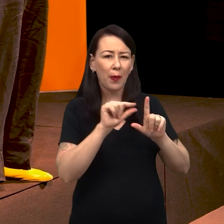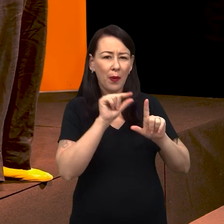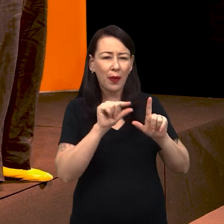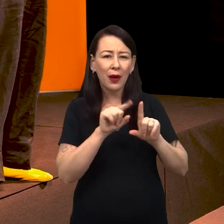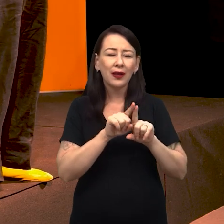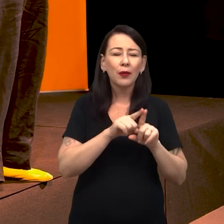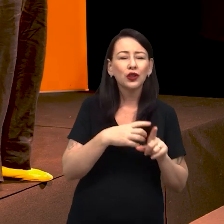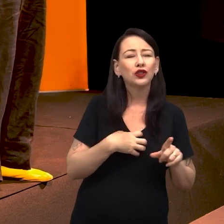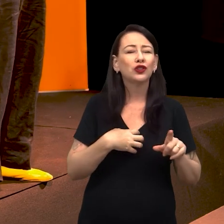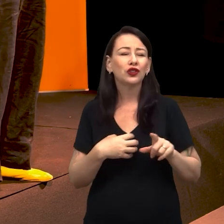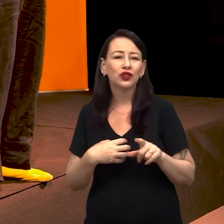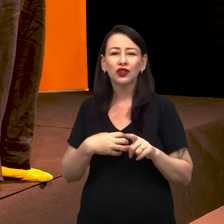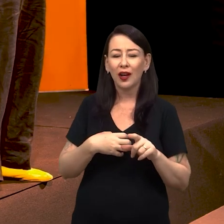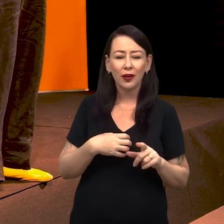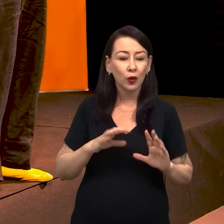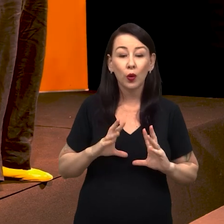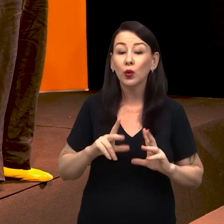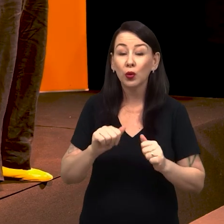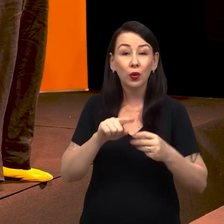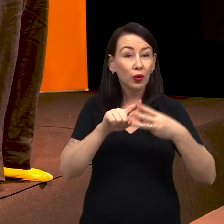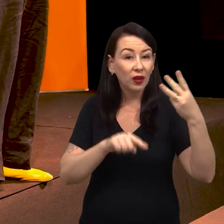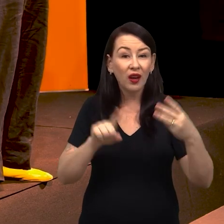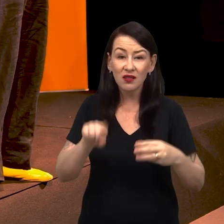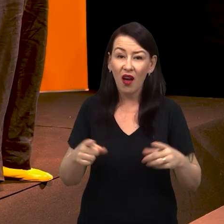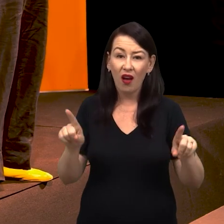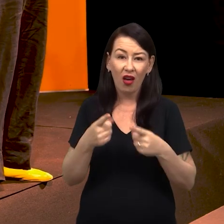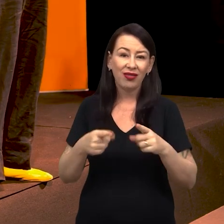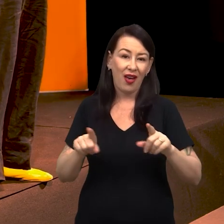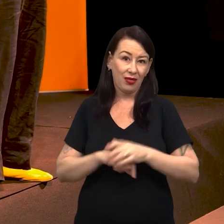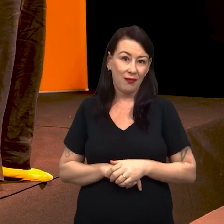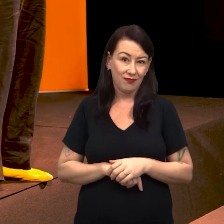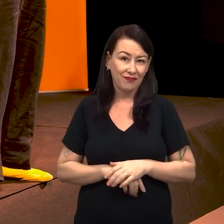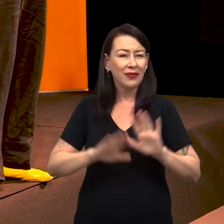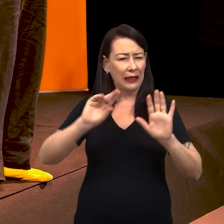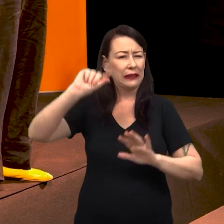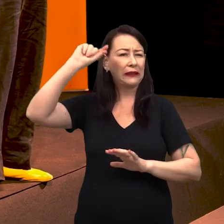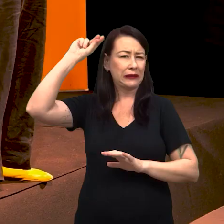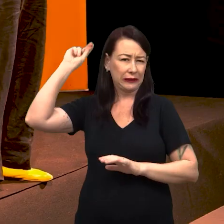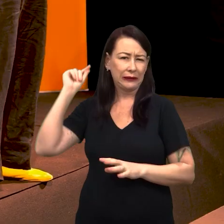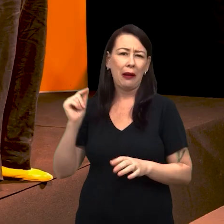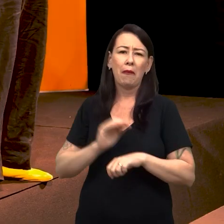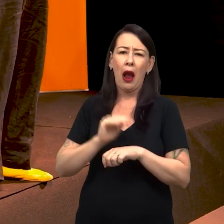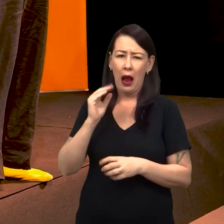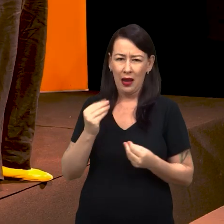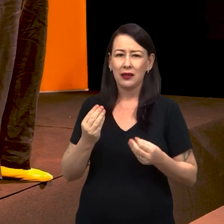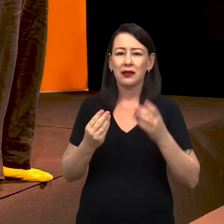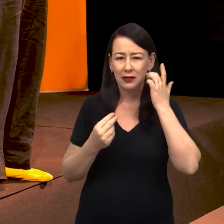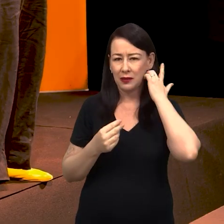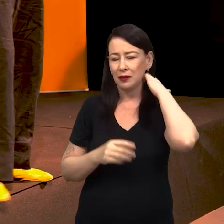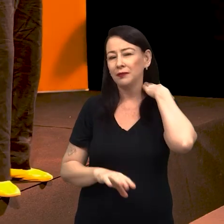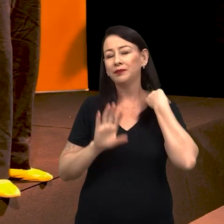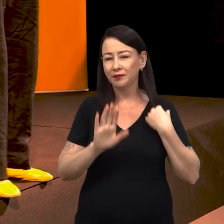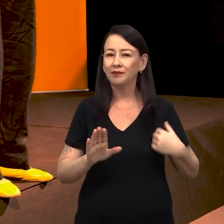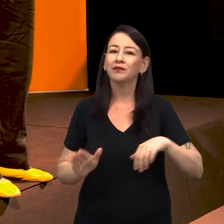melodia. Um repertório inteiramente cantado. Já foi, né, muito mais cantado.